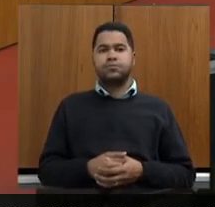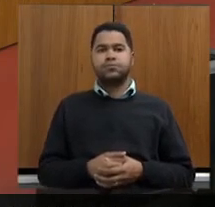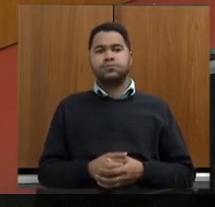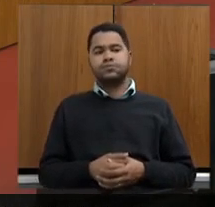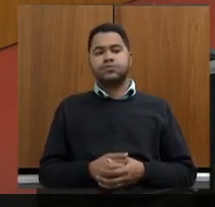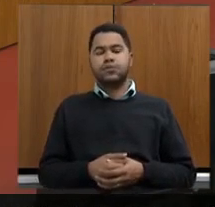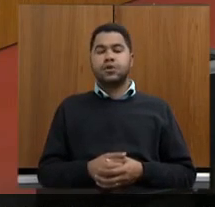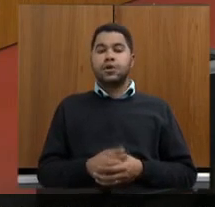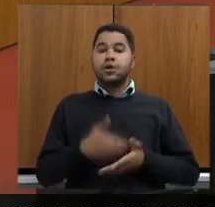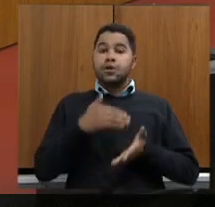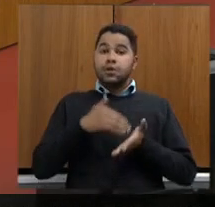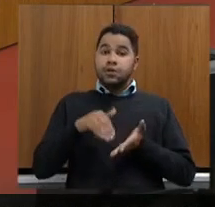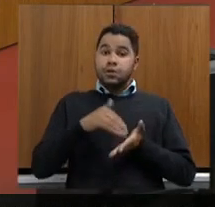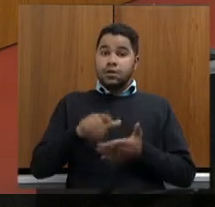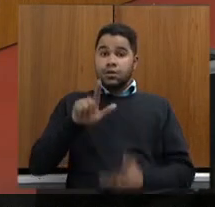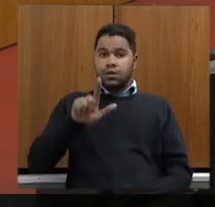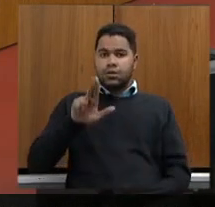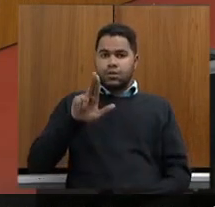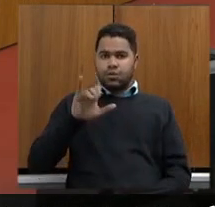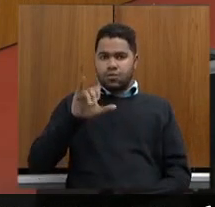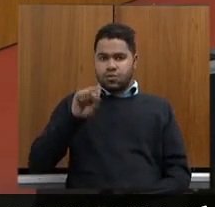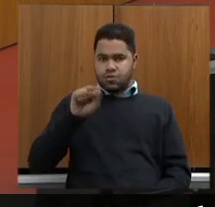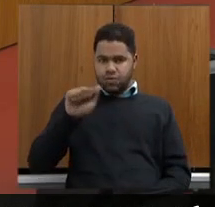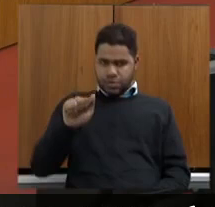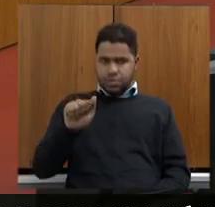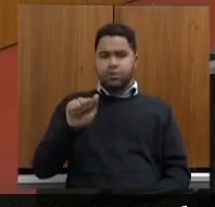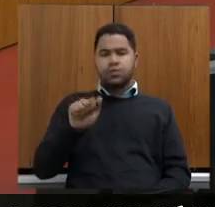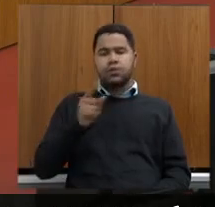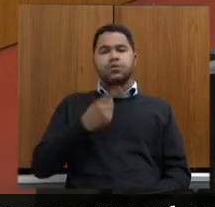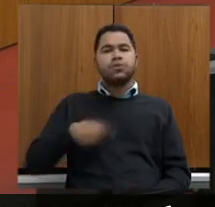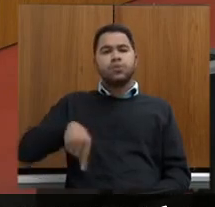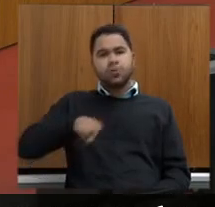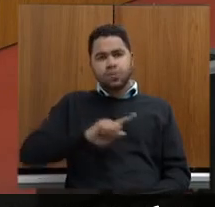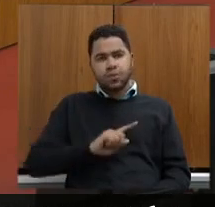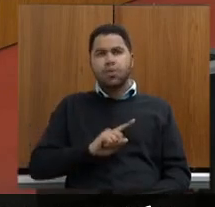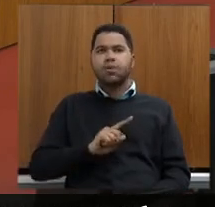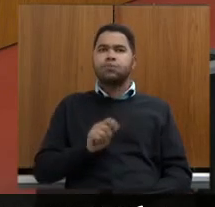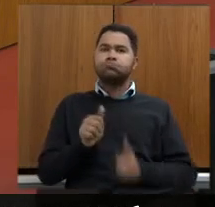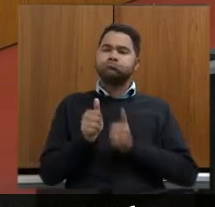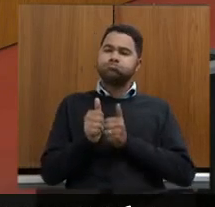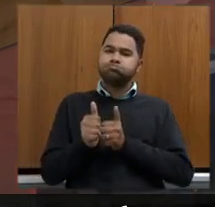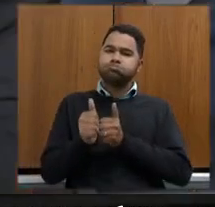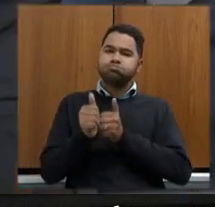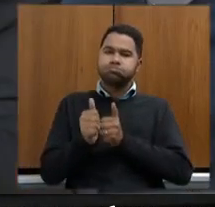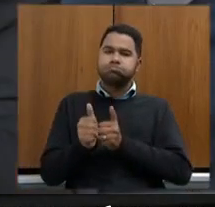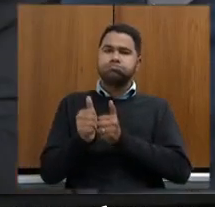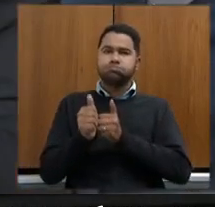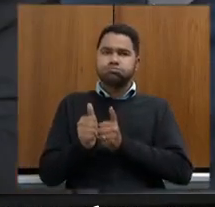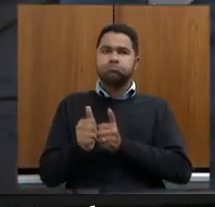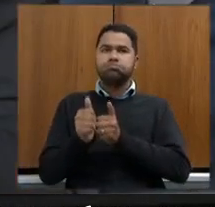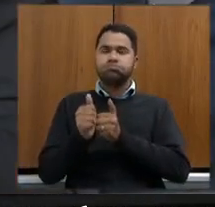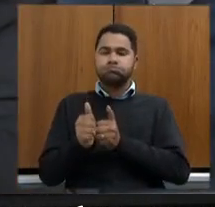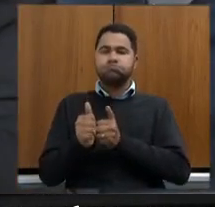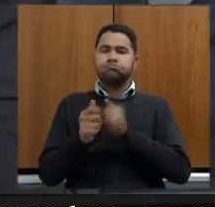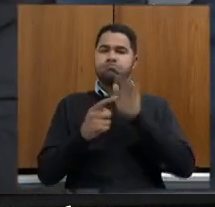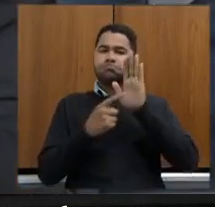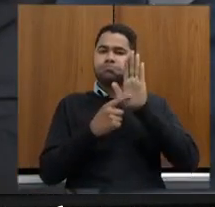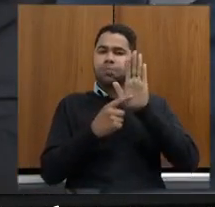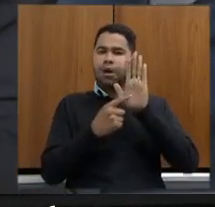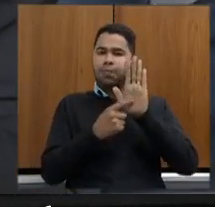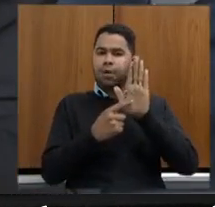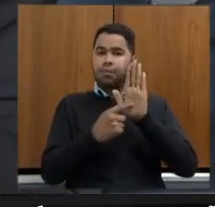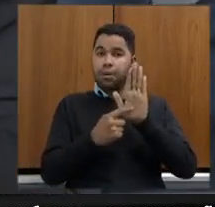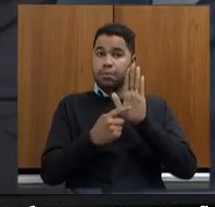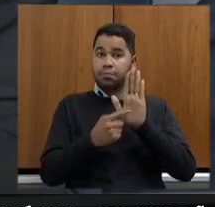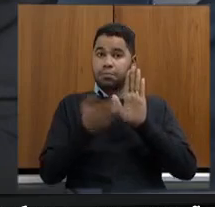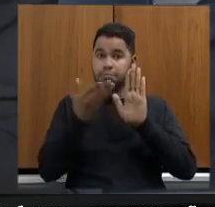a secretária Luiza e nós acompanhamos aqui né apresentação da